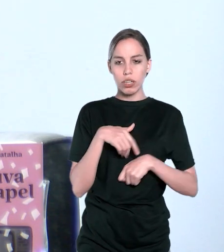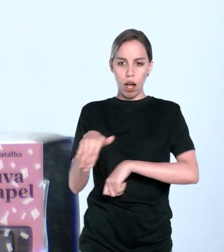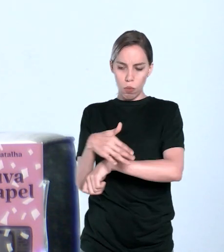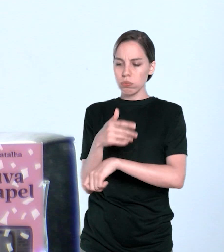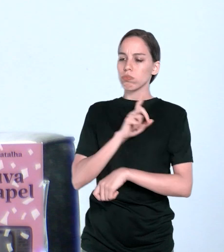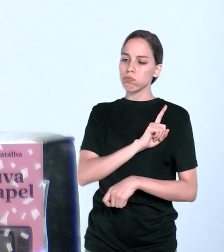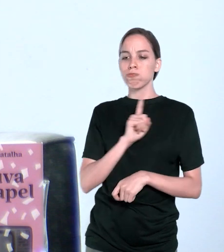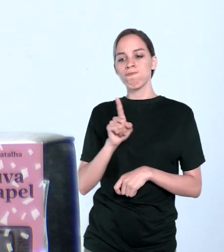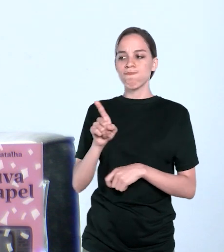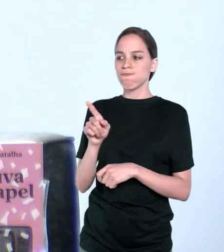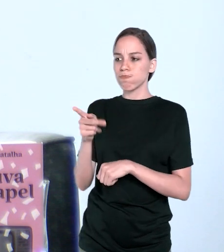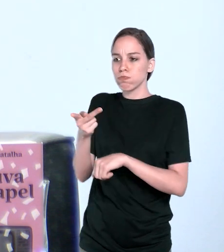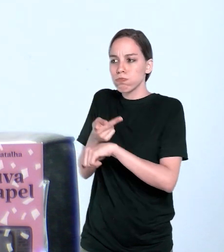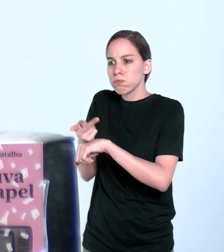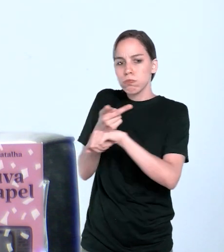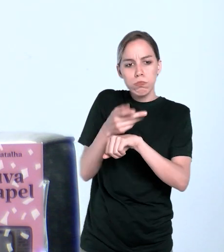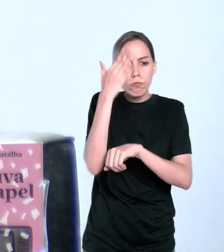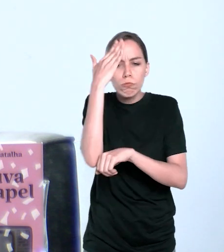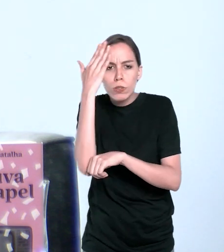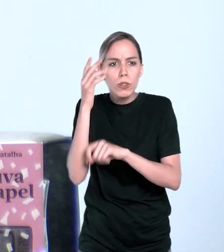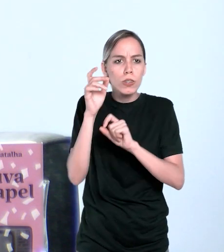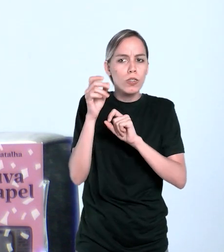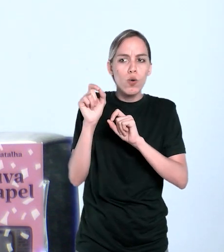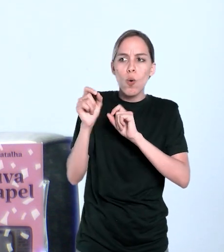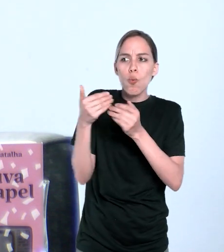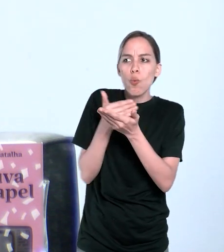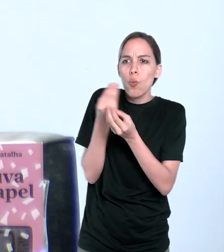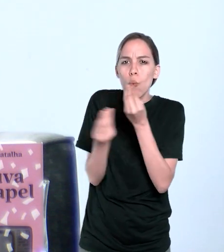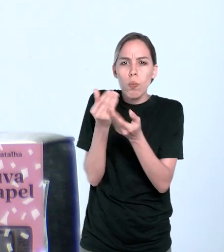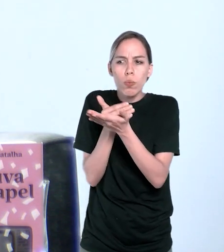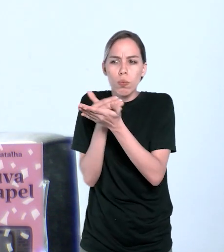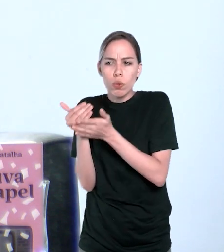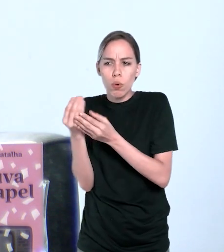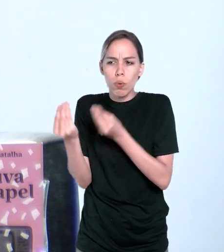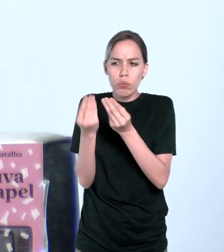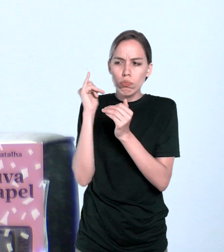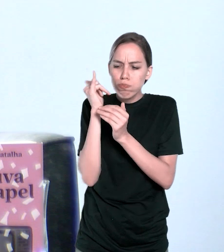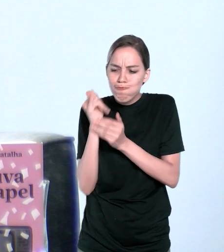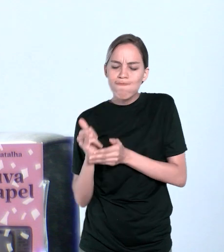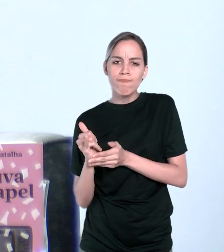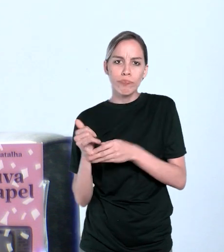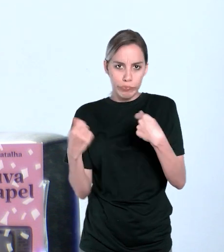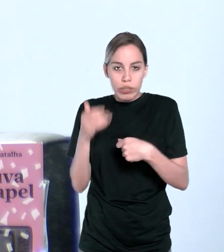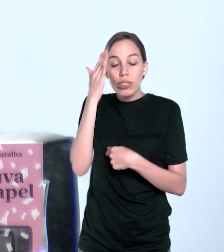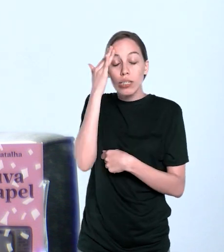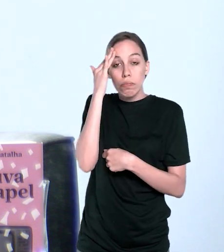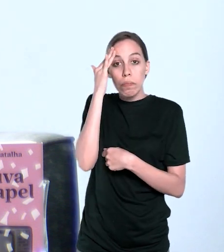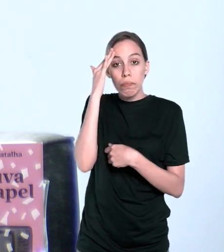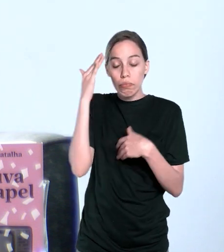Tem aquela história, mas você tem que saber qual é o começo daquela história, como é que você vai contar aquela história.